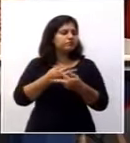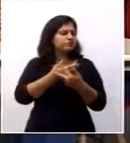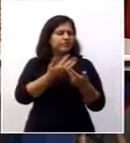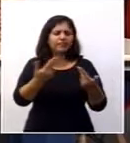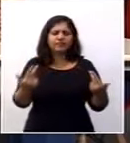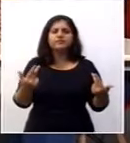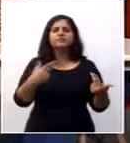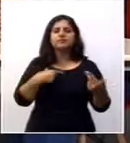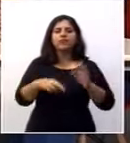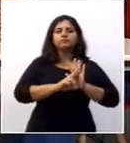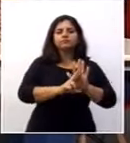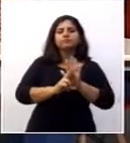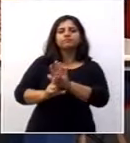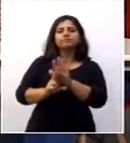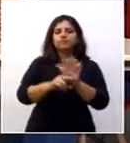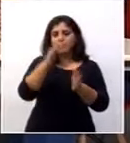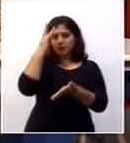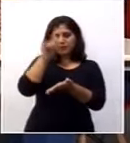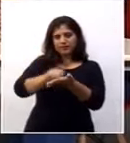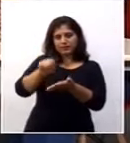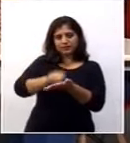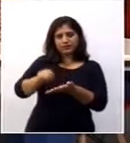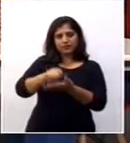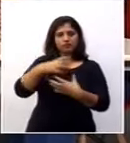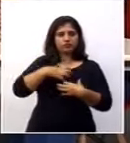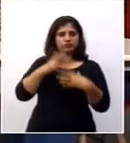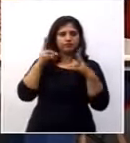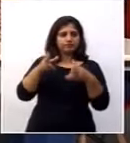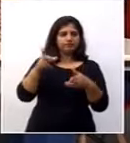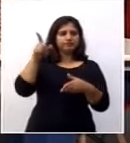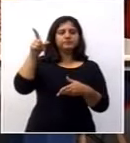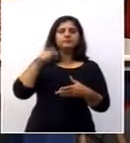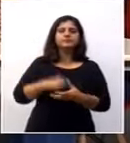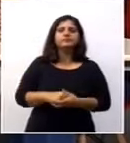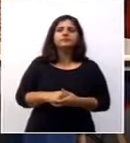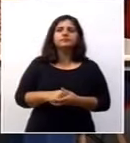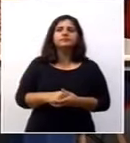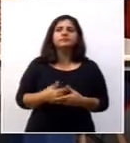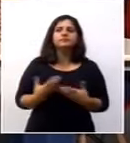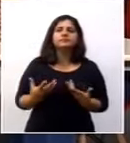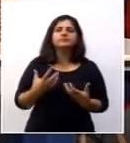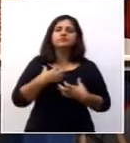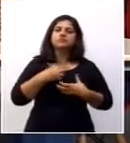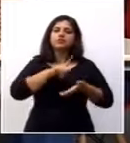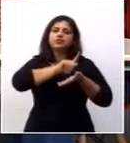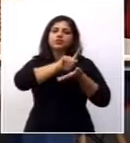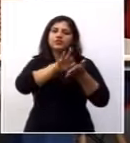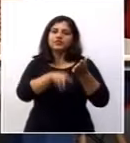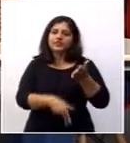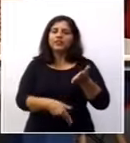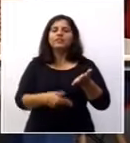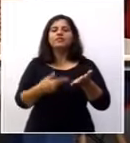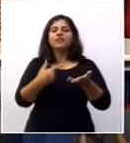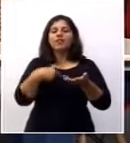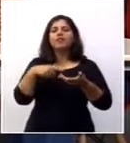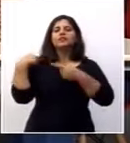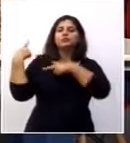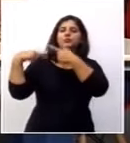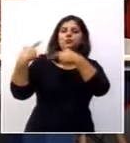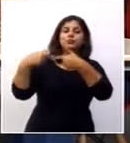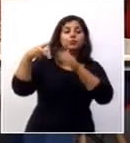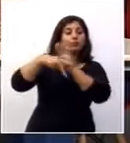bastante representantes que escrevem nesse formato, nesse gênero que é tradicional